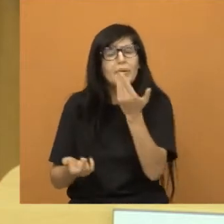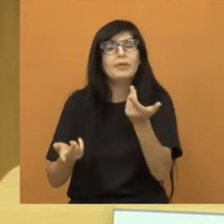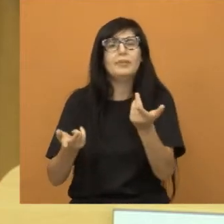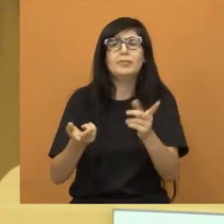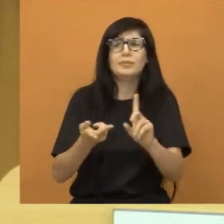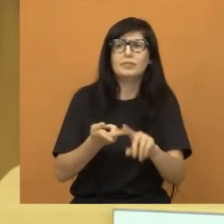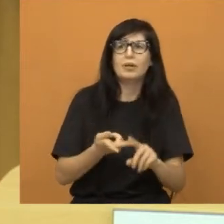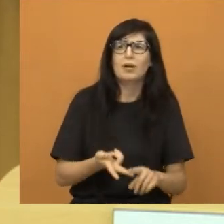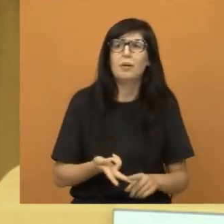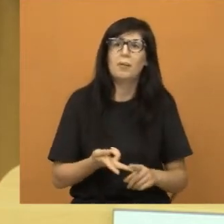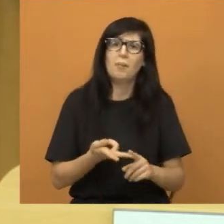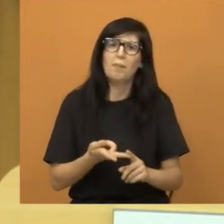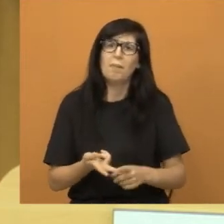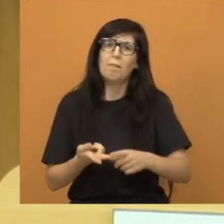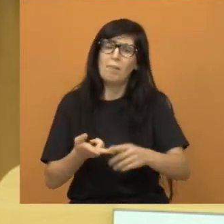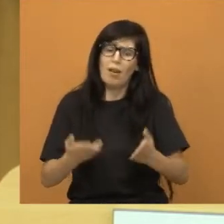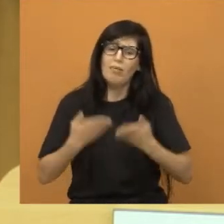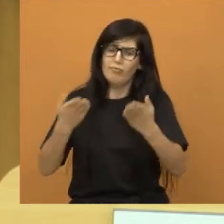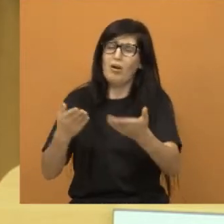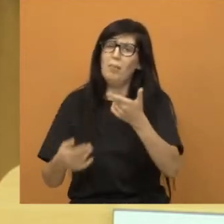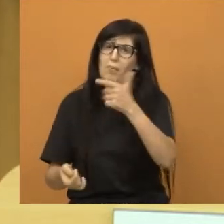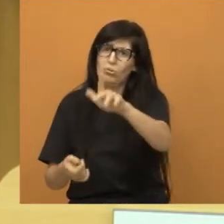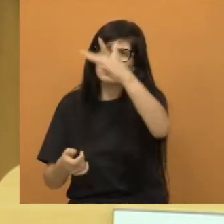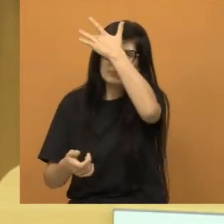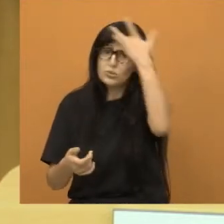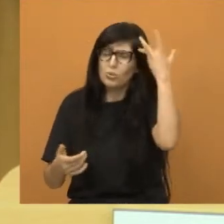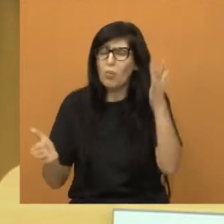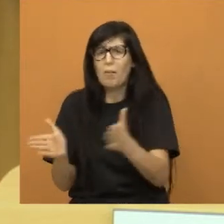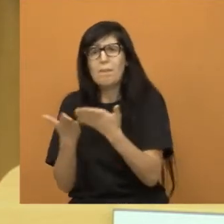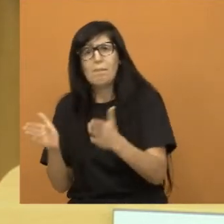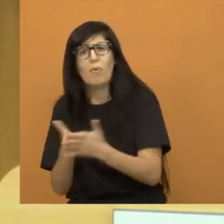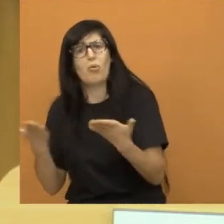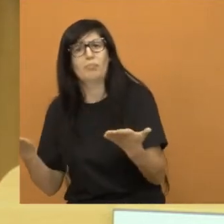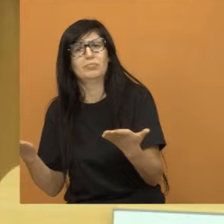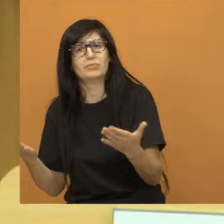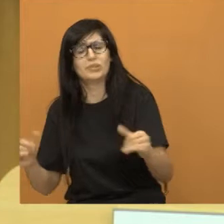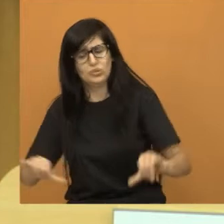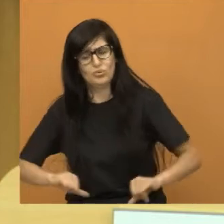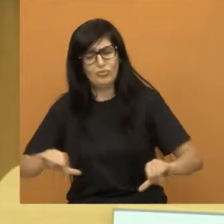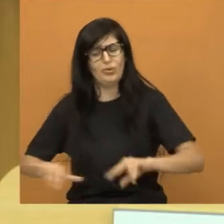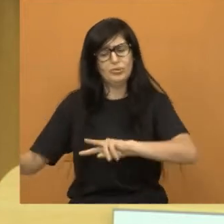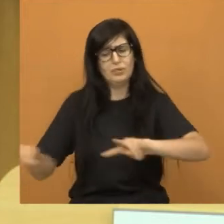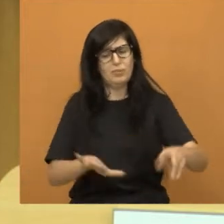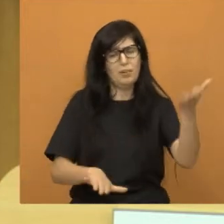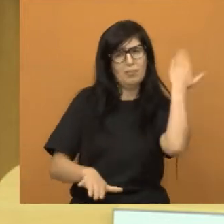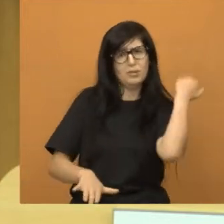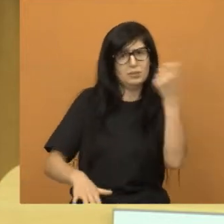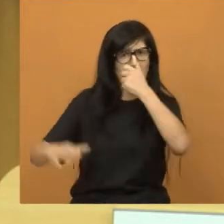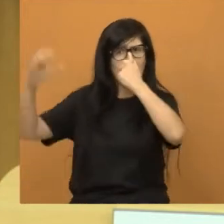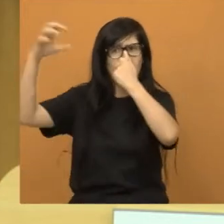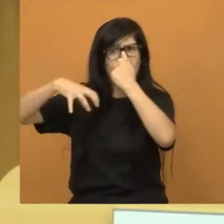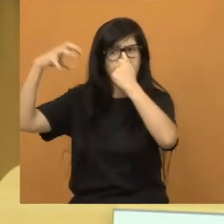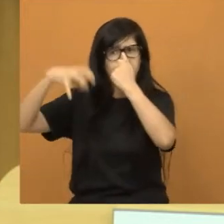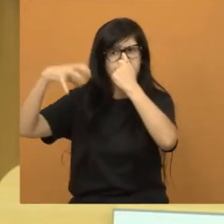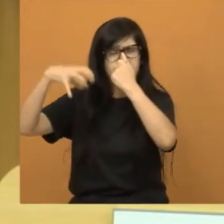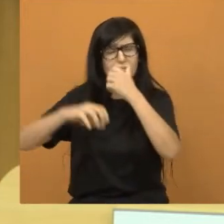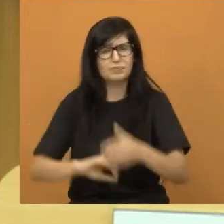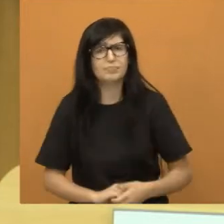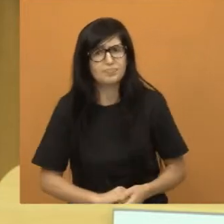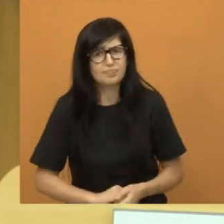irá repassar aos moradores que foram atingidos pelas enchentes. E por falar em